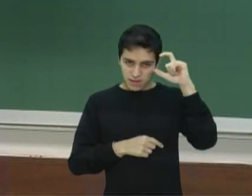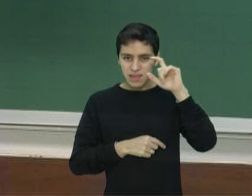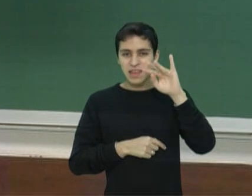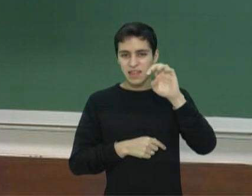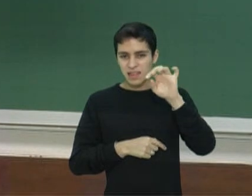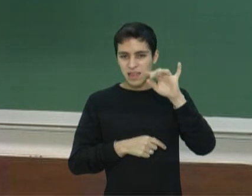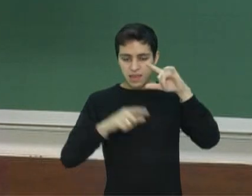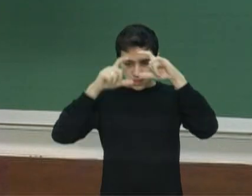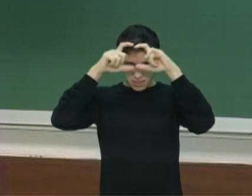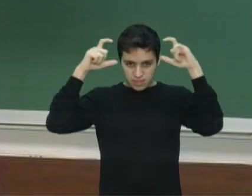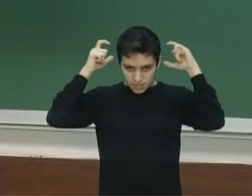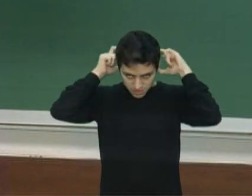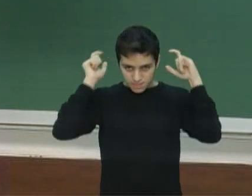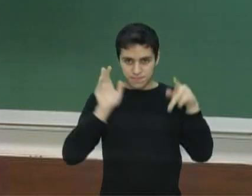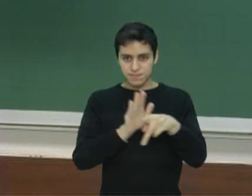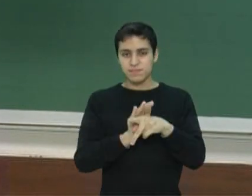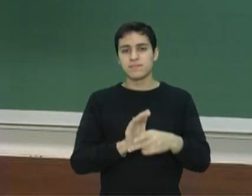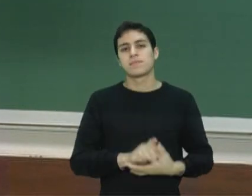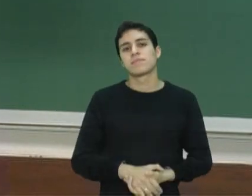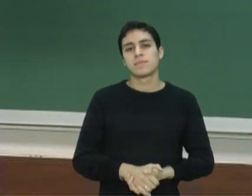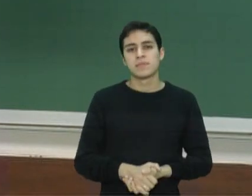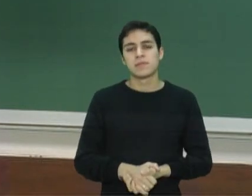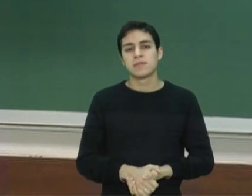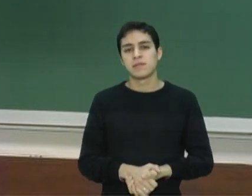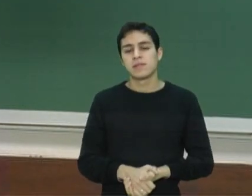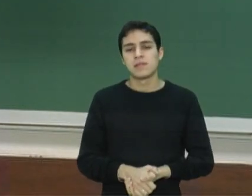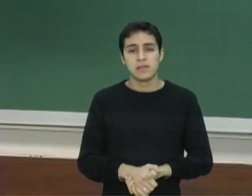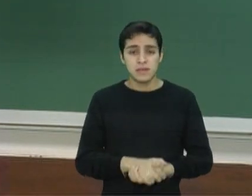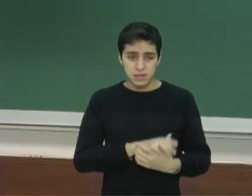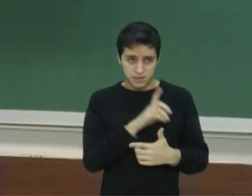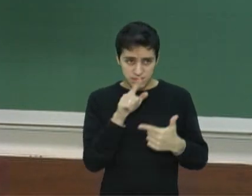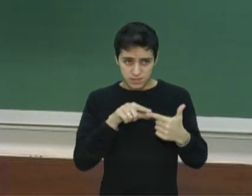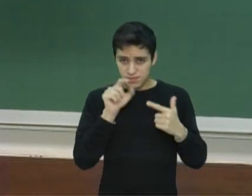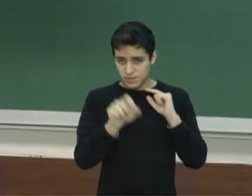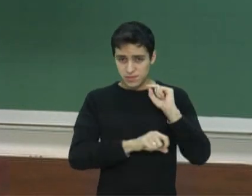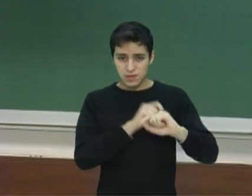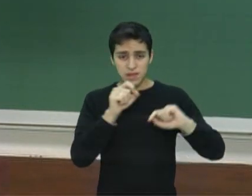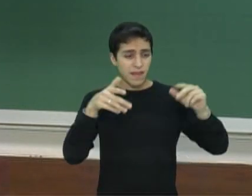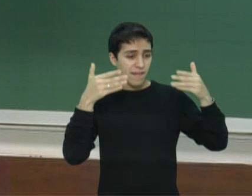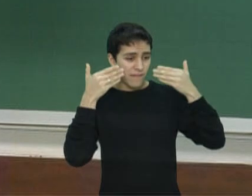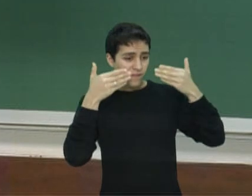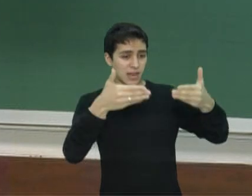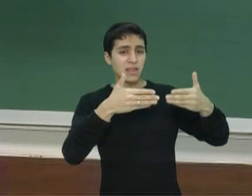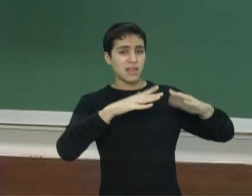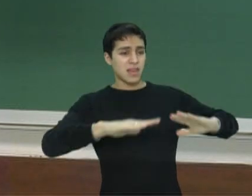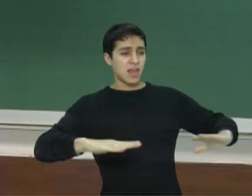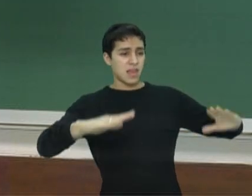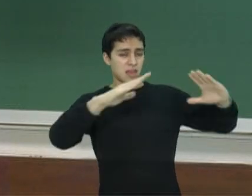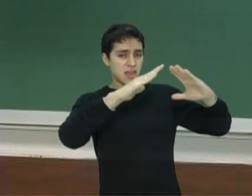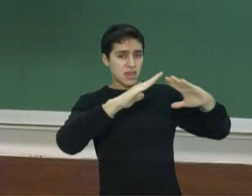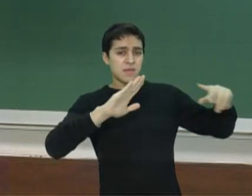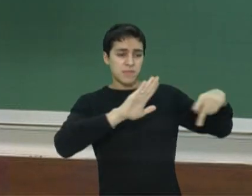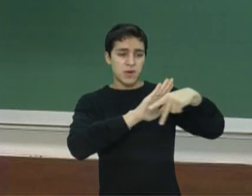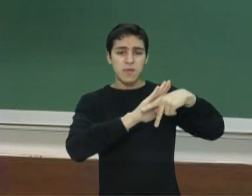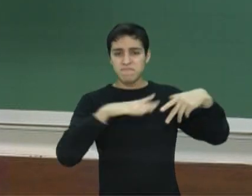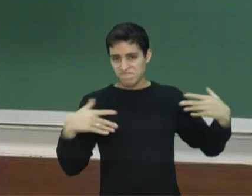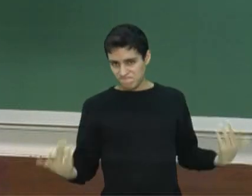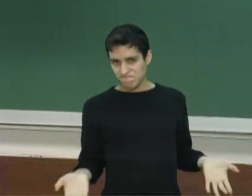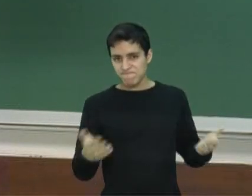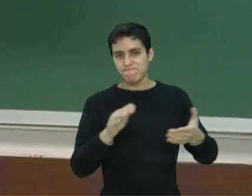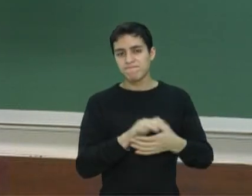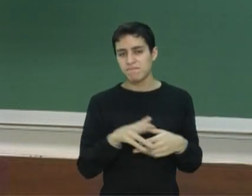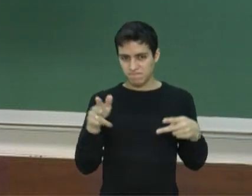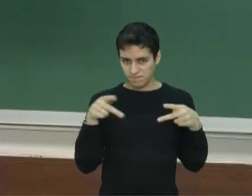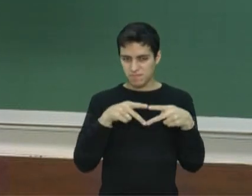parte delanteira, acá, de la persona, e a parte da frente do imóvel da casa.